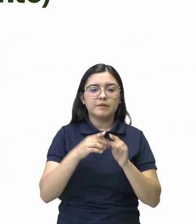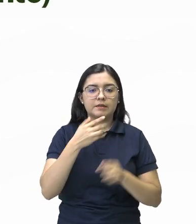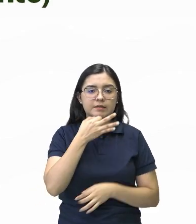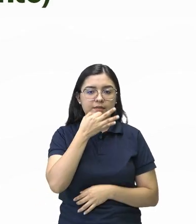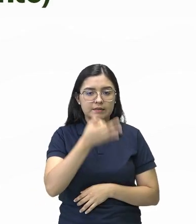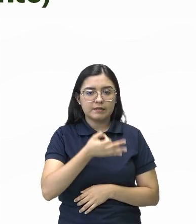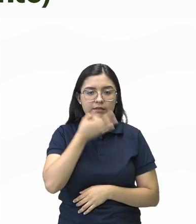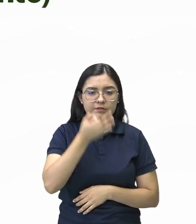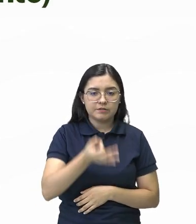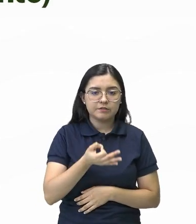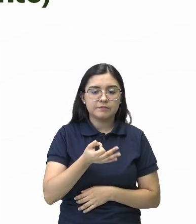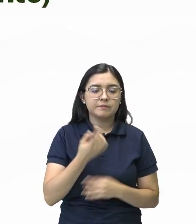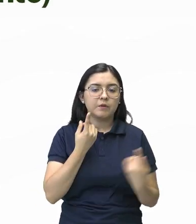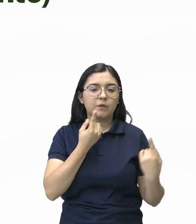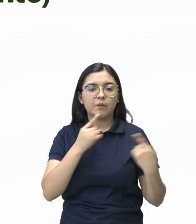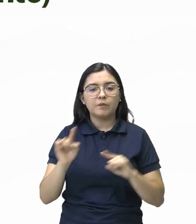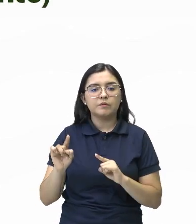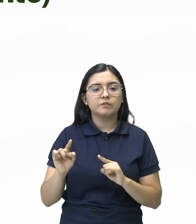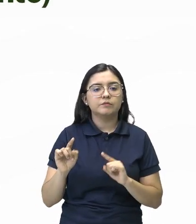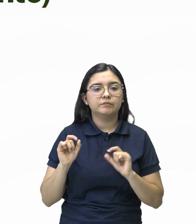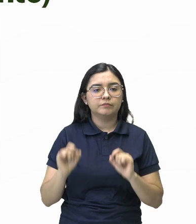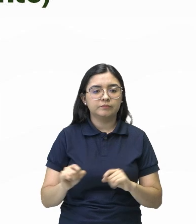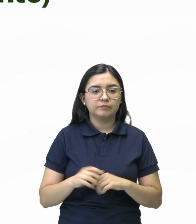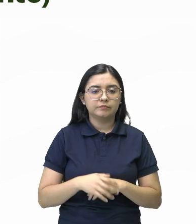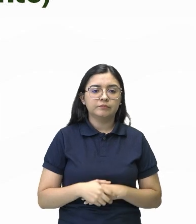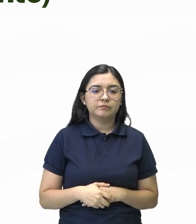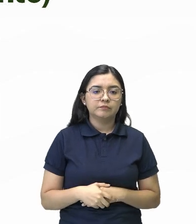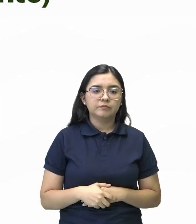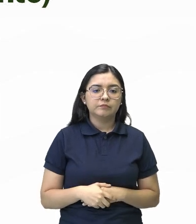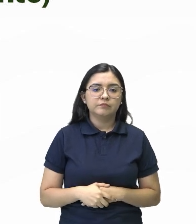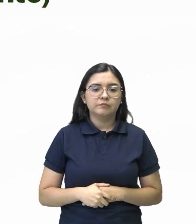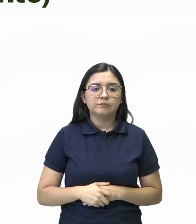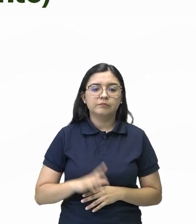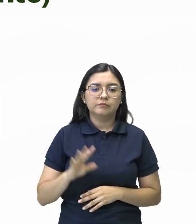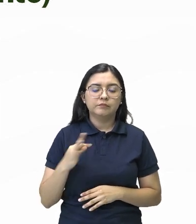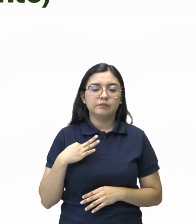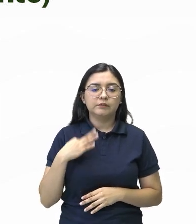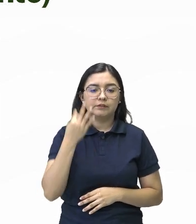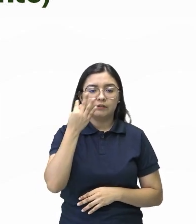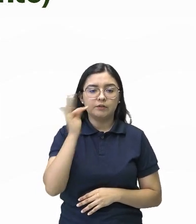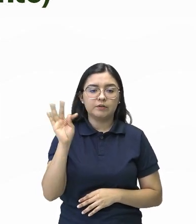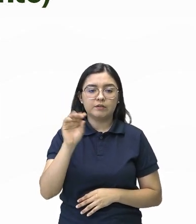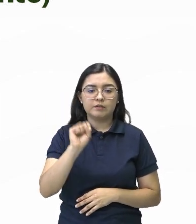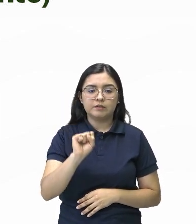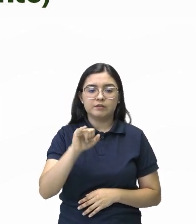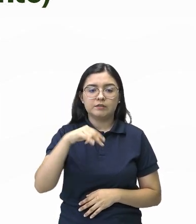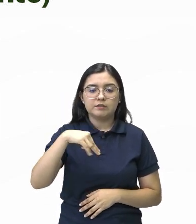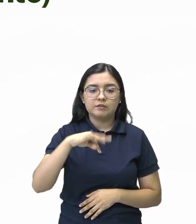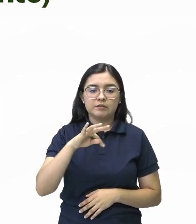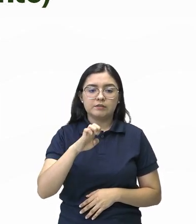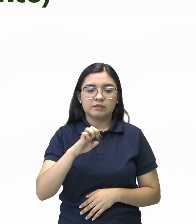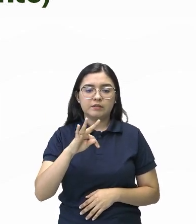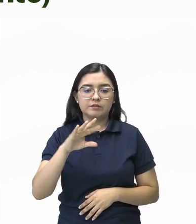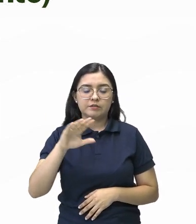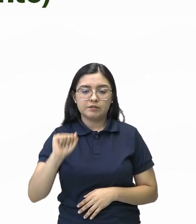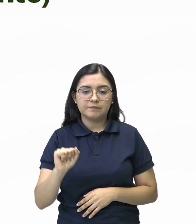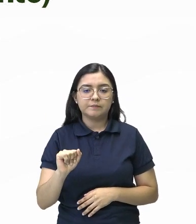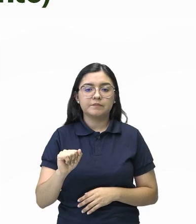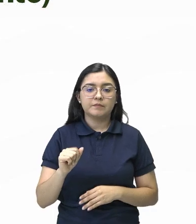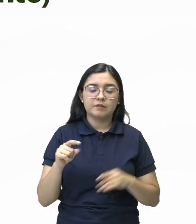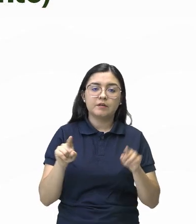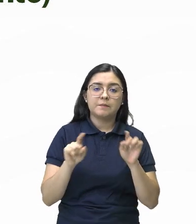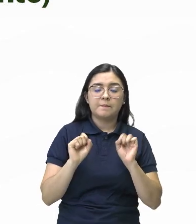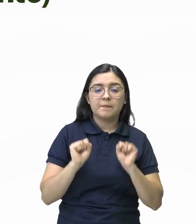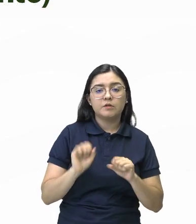síntese a síntese moderna, né, da teoria sintética, que em algum momento eles vão